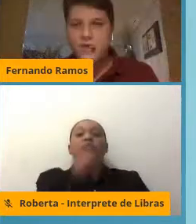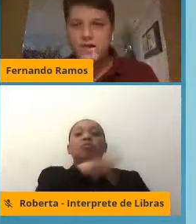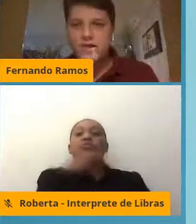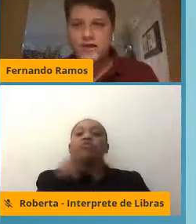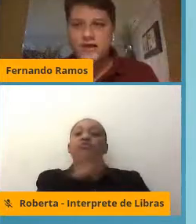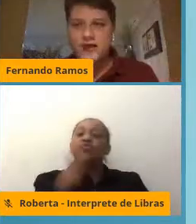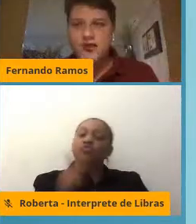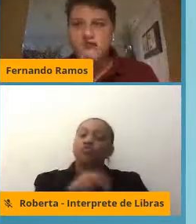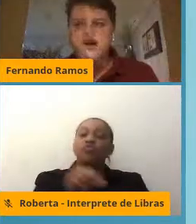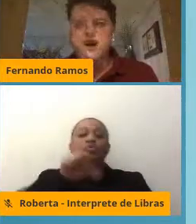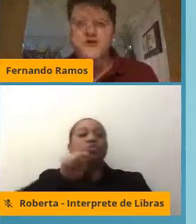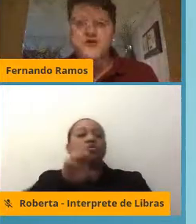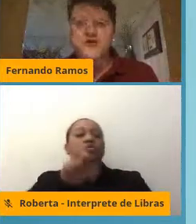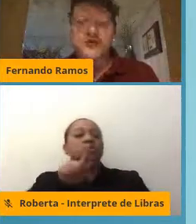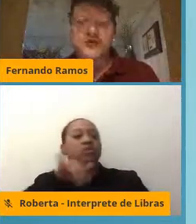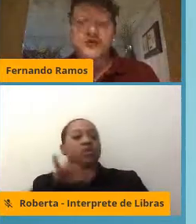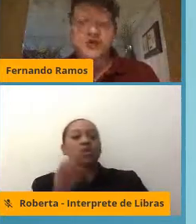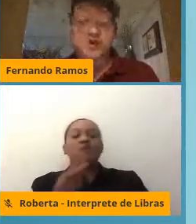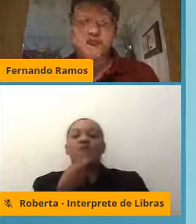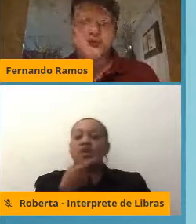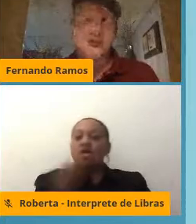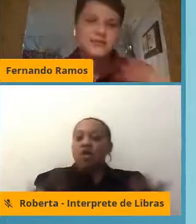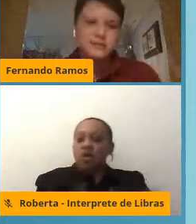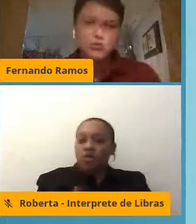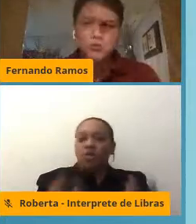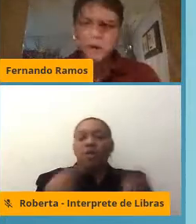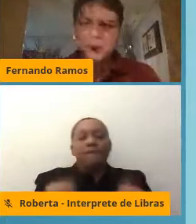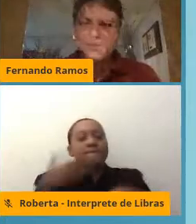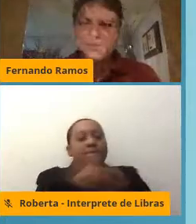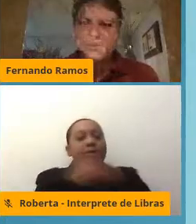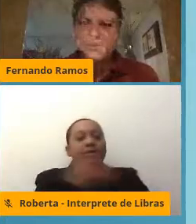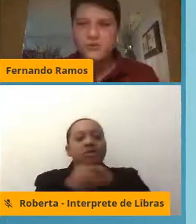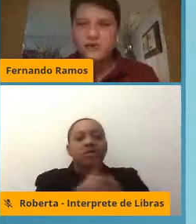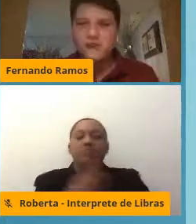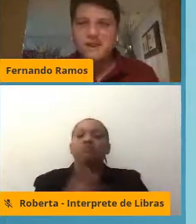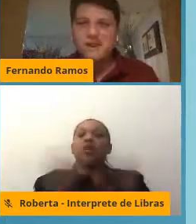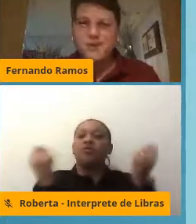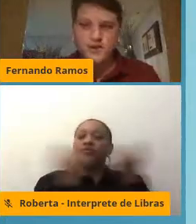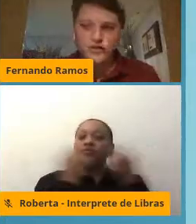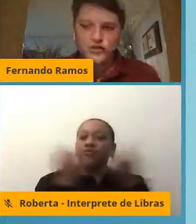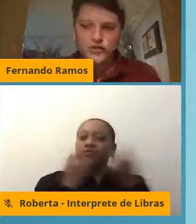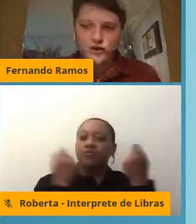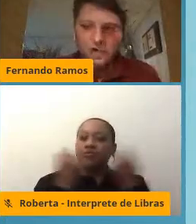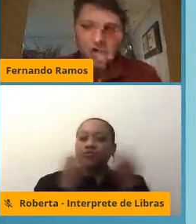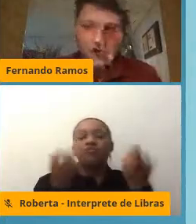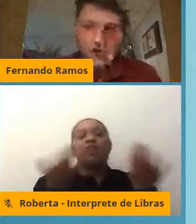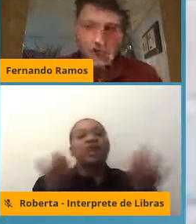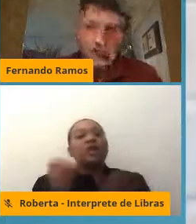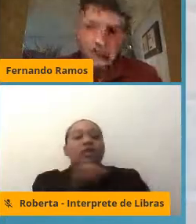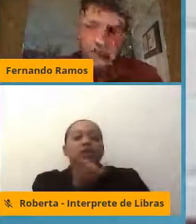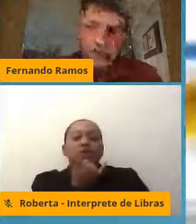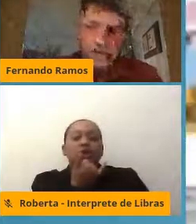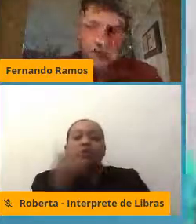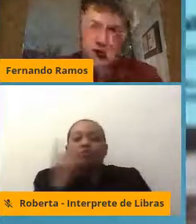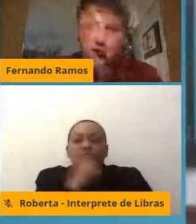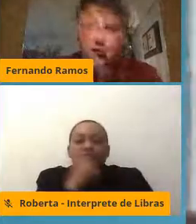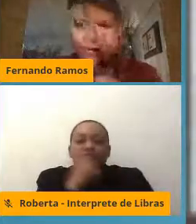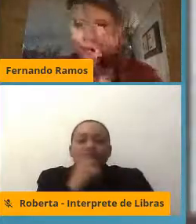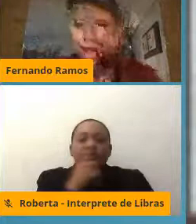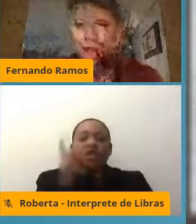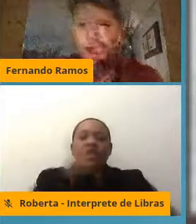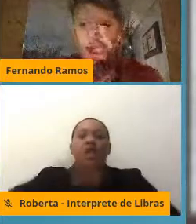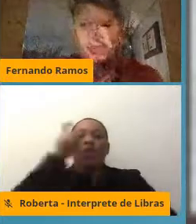desse festival. E estou muito feliz e desculpa aí pela falha aí no áudio. Tá joia? Obrigado por tudo aí. Vamos